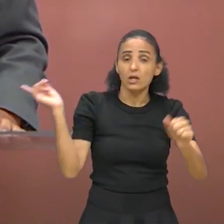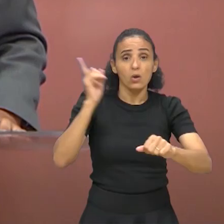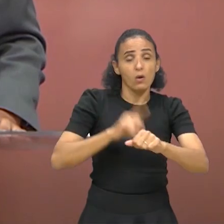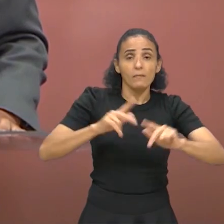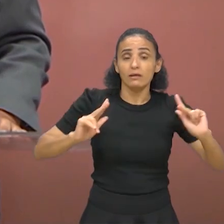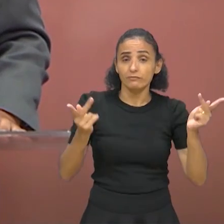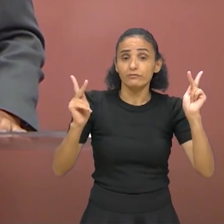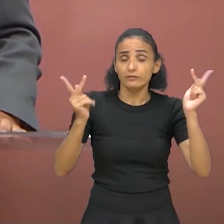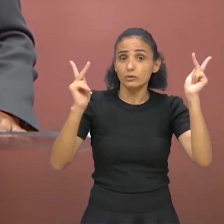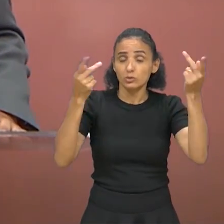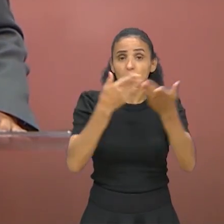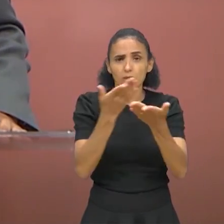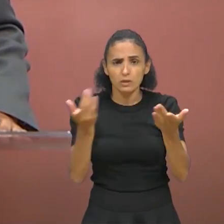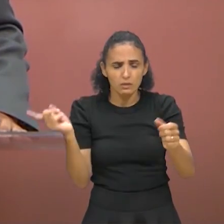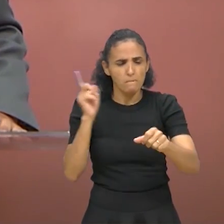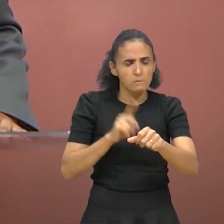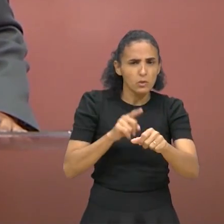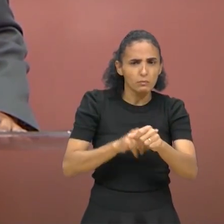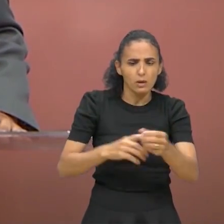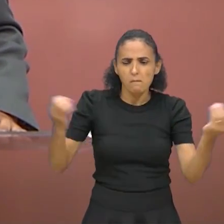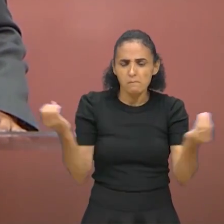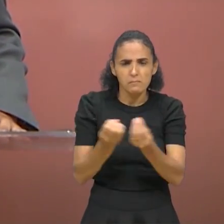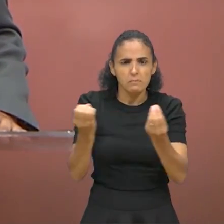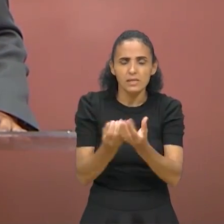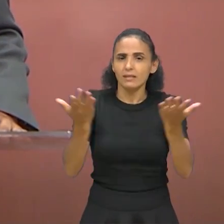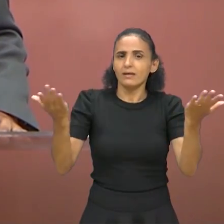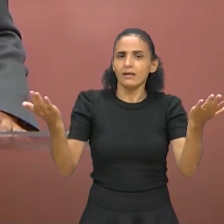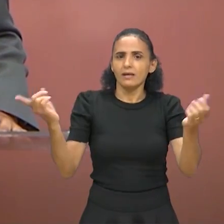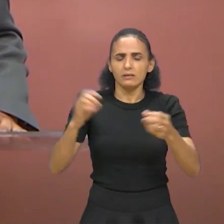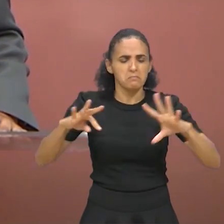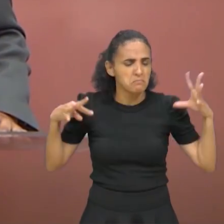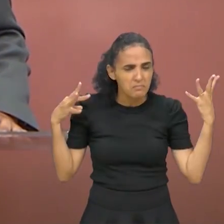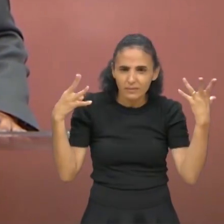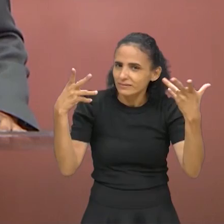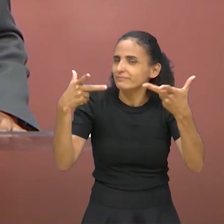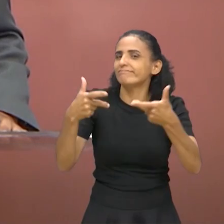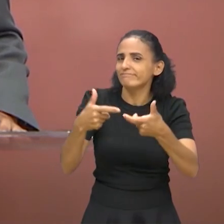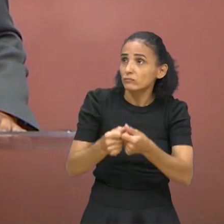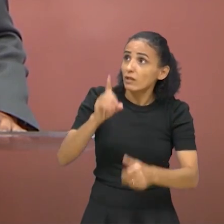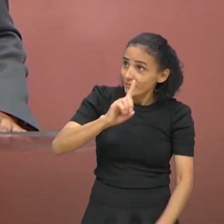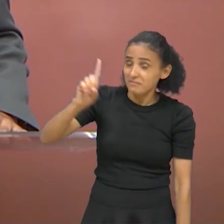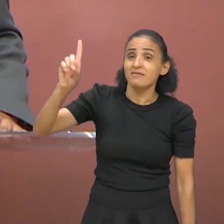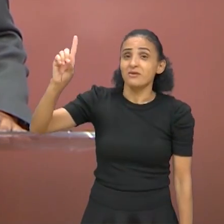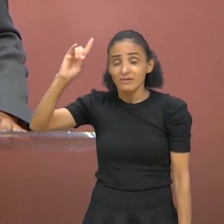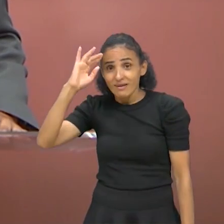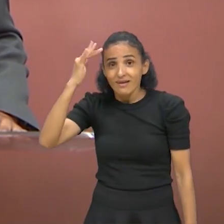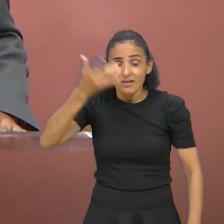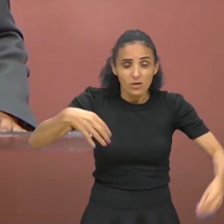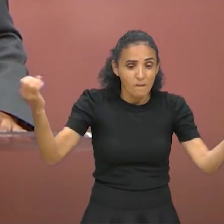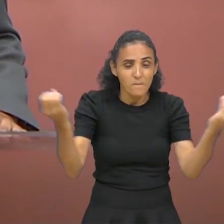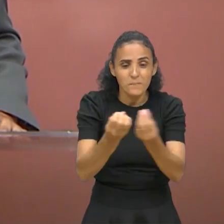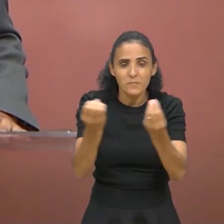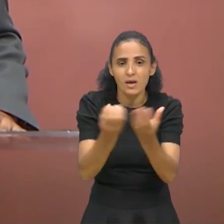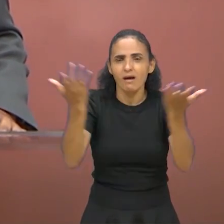de vitórias, era um momento de milagres, era um momento de maravilhas. Deus havia dado